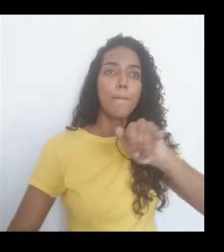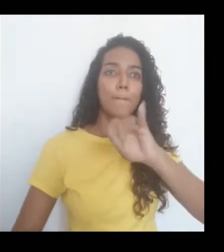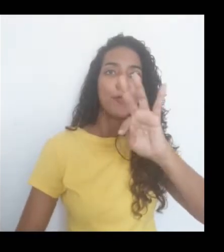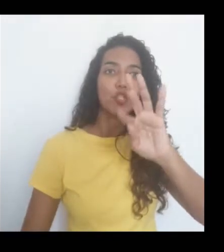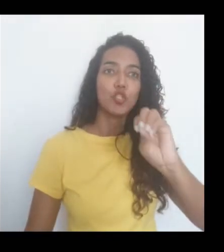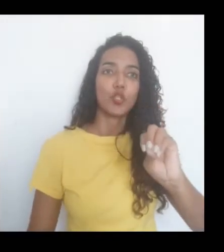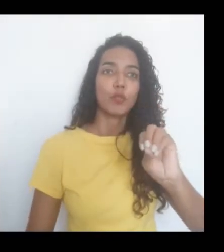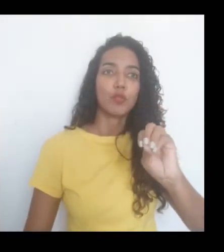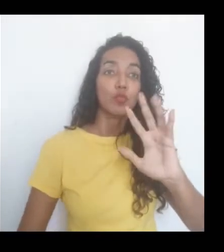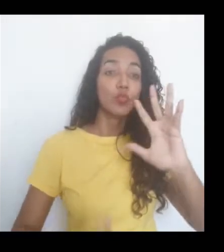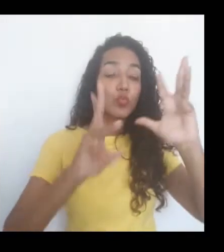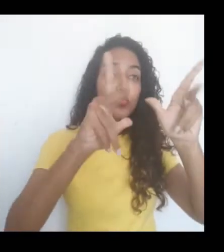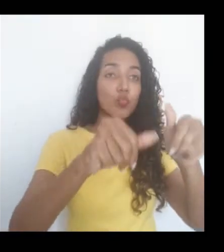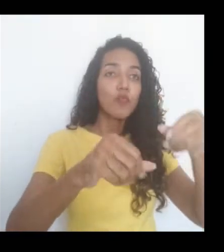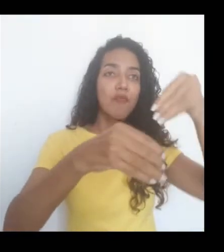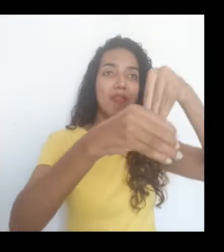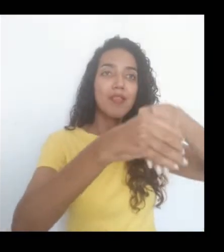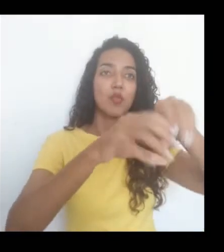sistema.